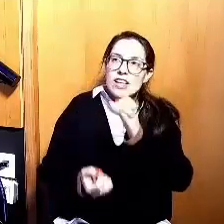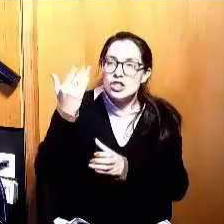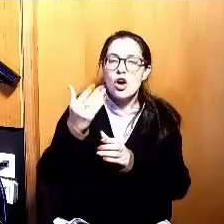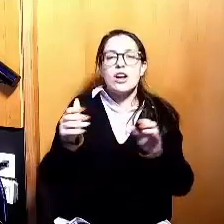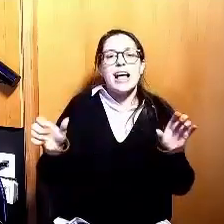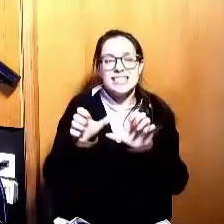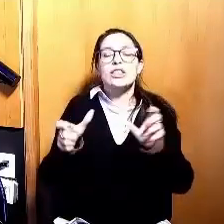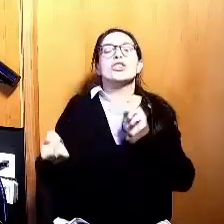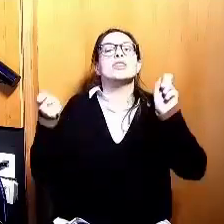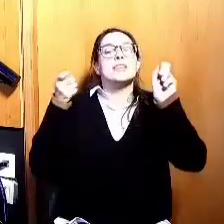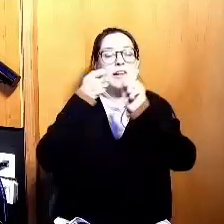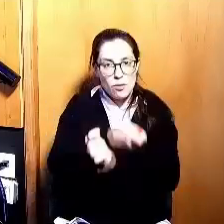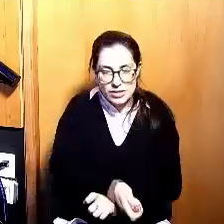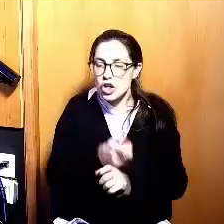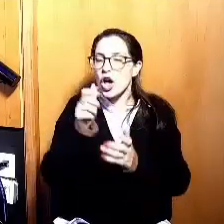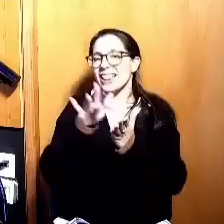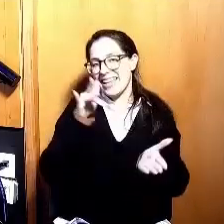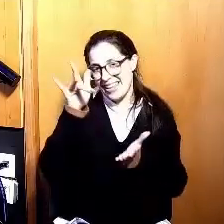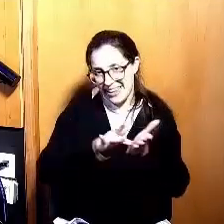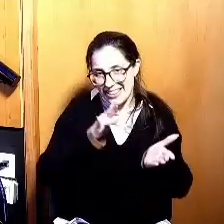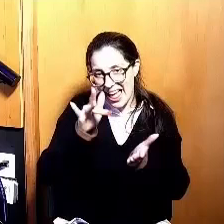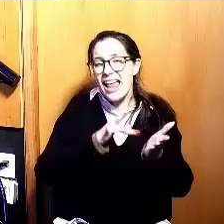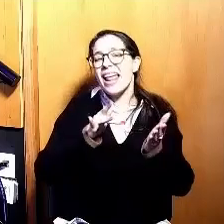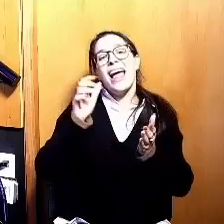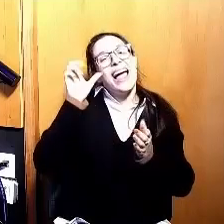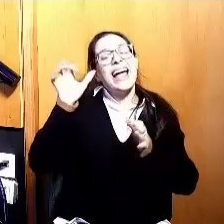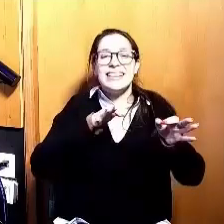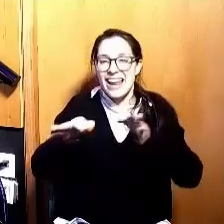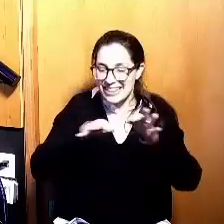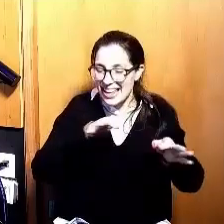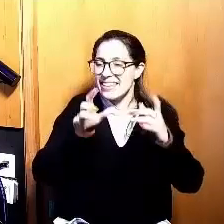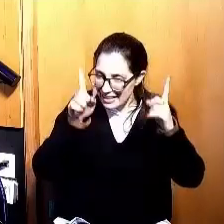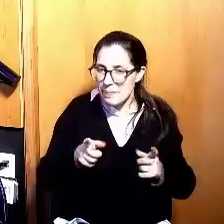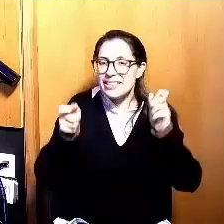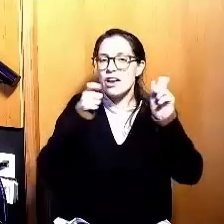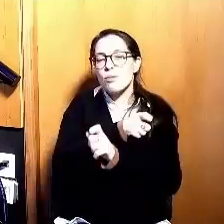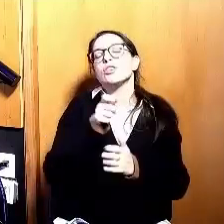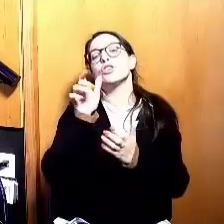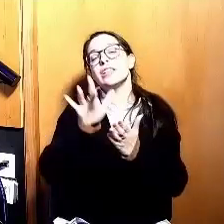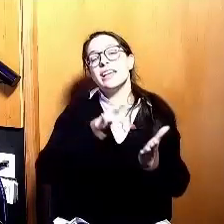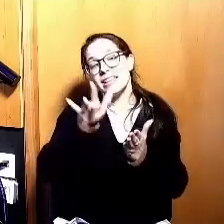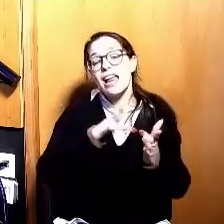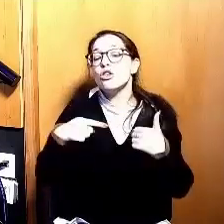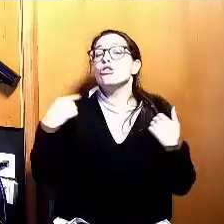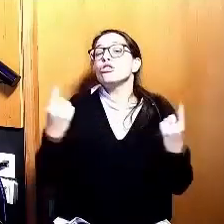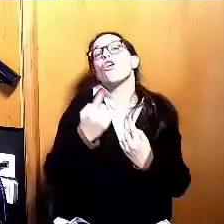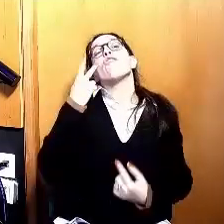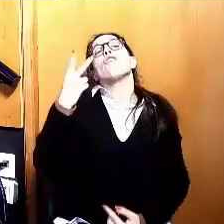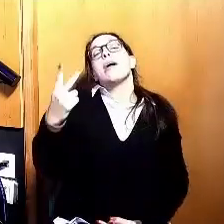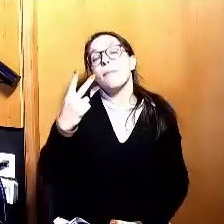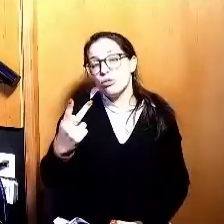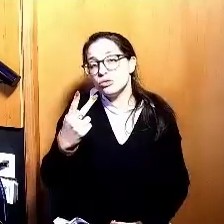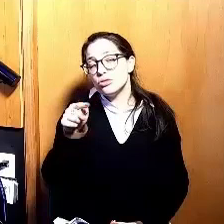de transformação digital. Eu já vi estratégias de transformação digital de governos, como aconteceu